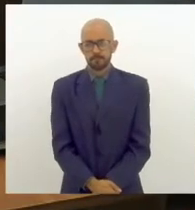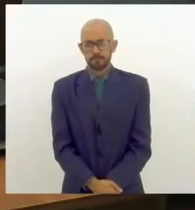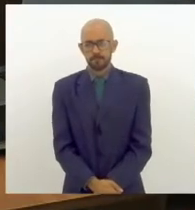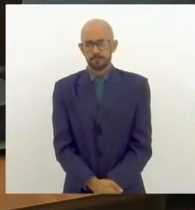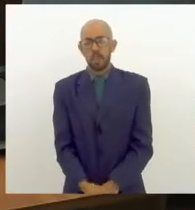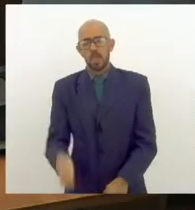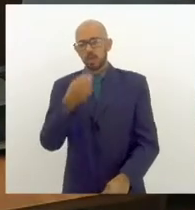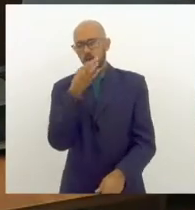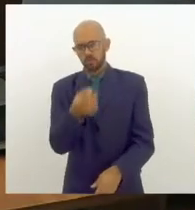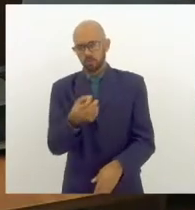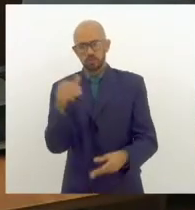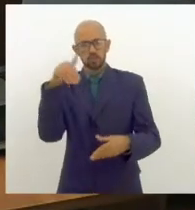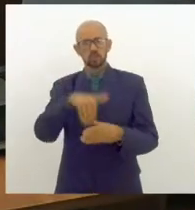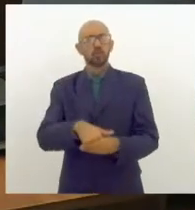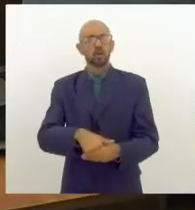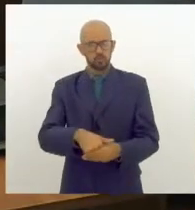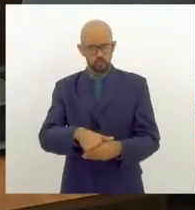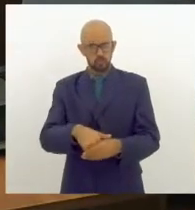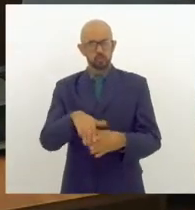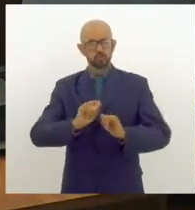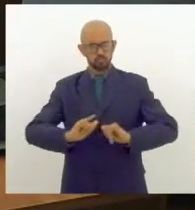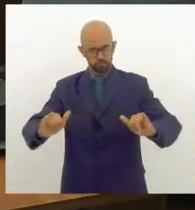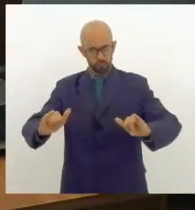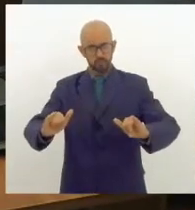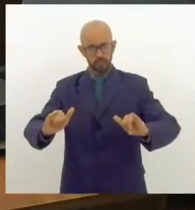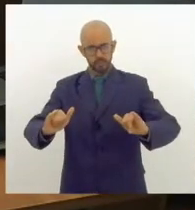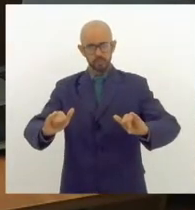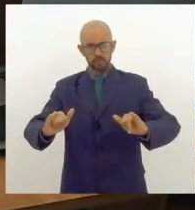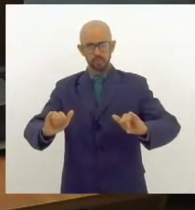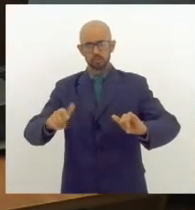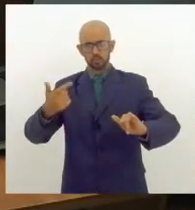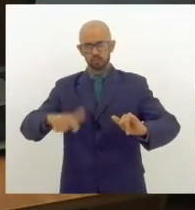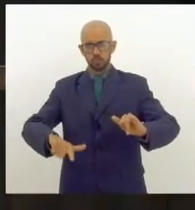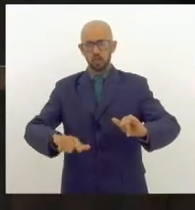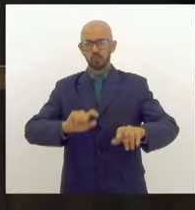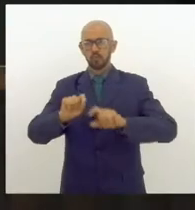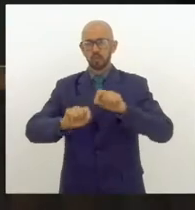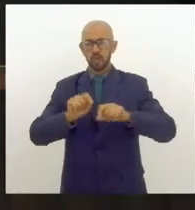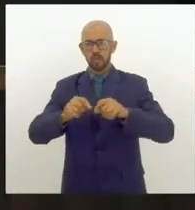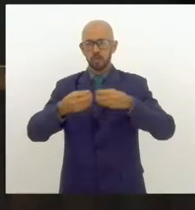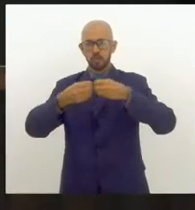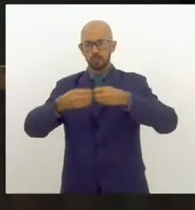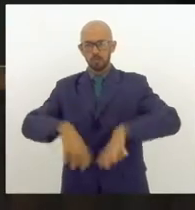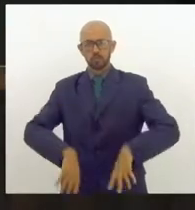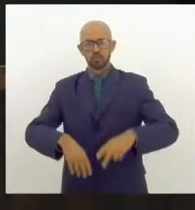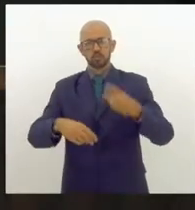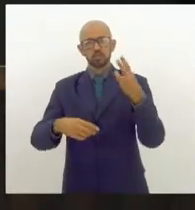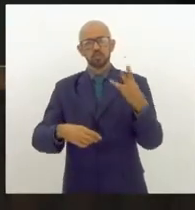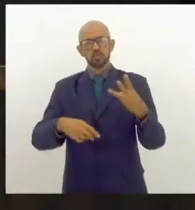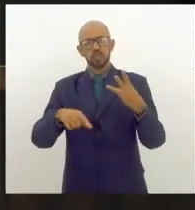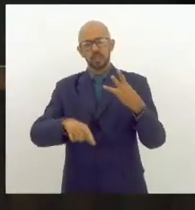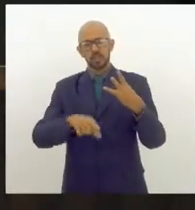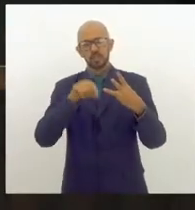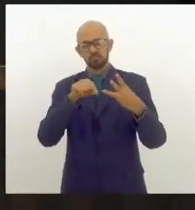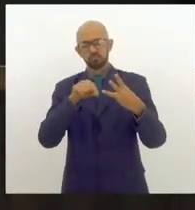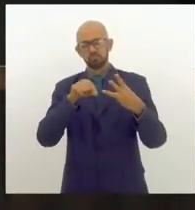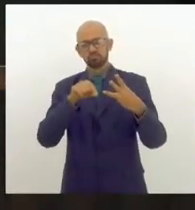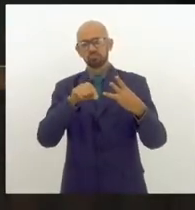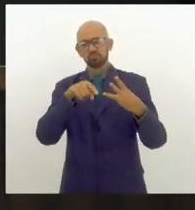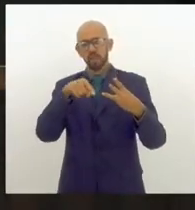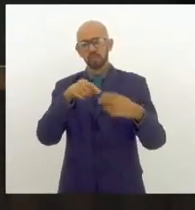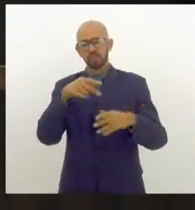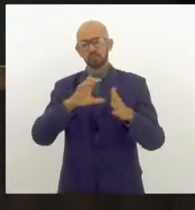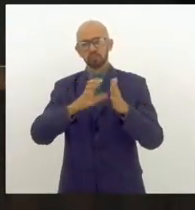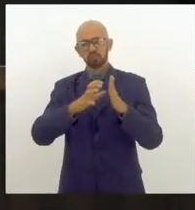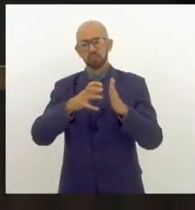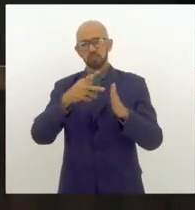Os pareceres emitidos estão, de novo, estão prejudicados os três destaques da bancada do PSOL.